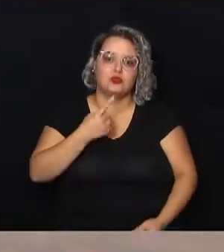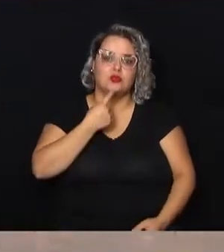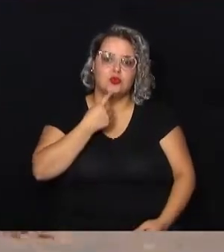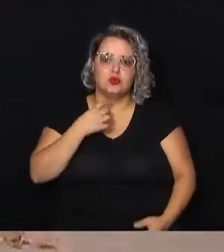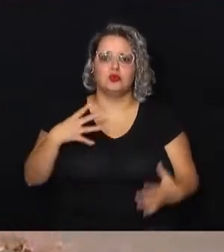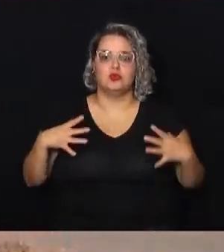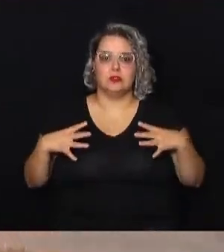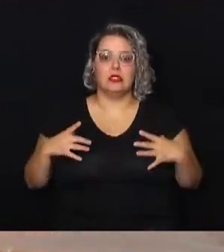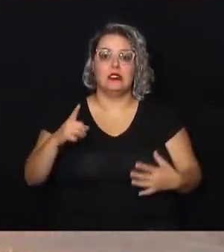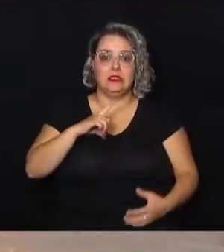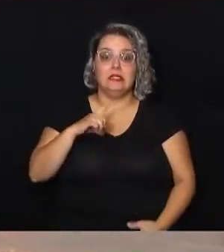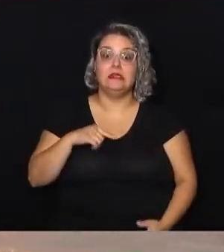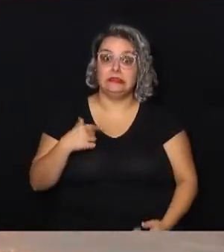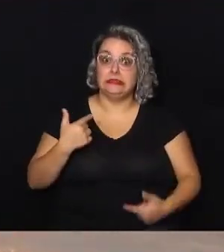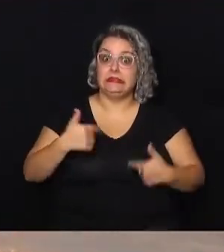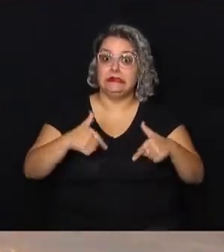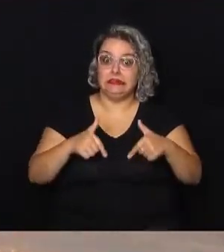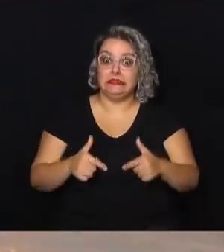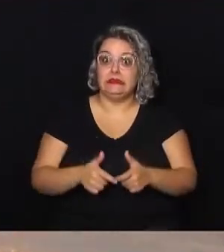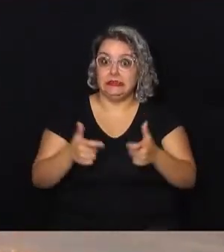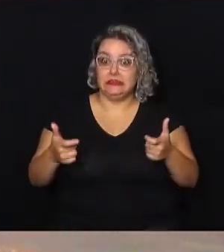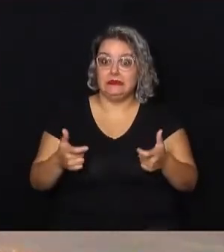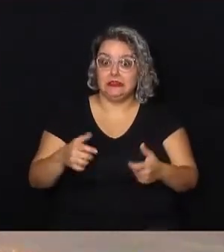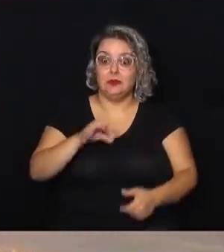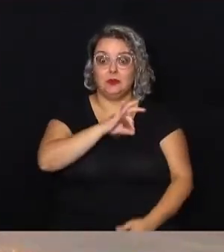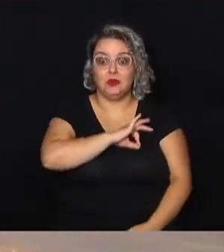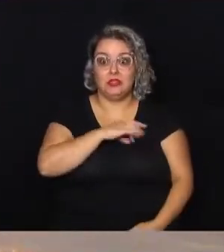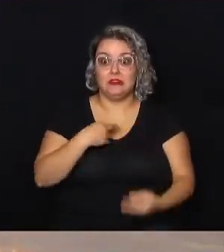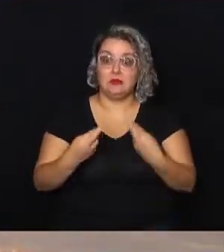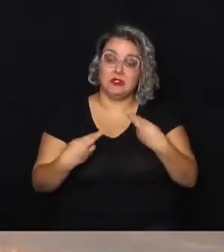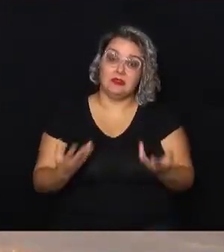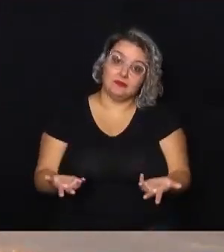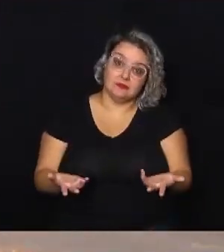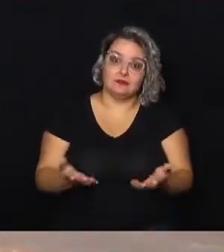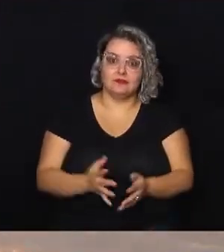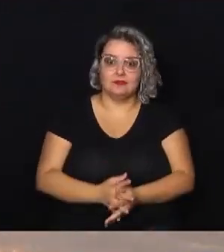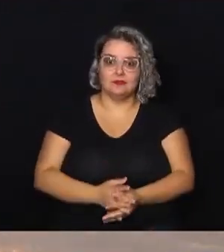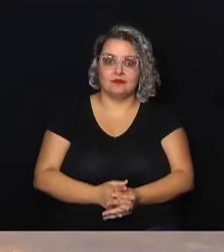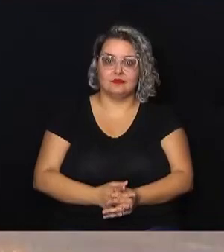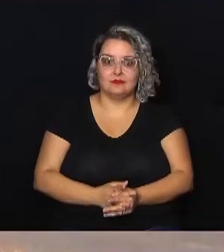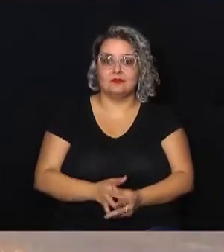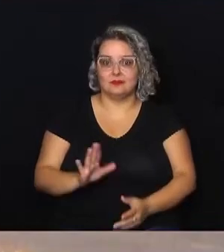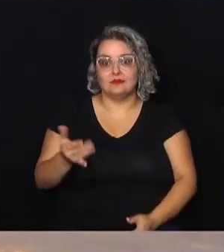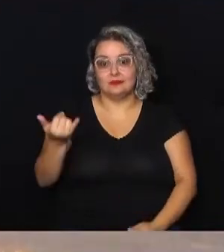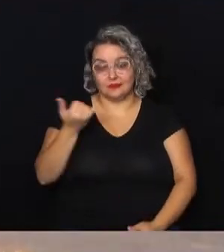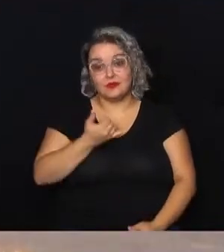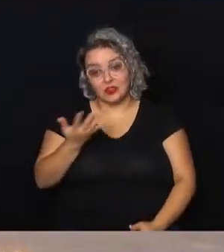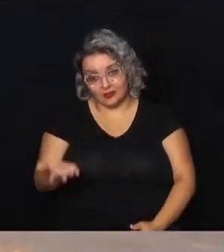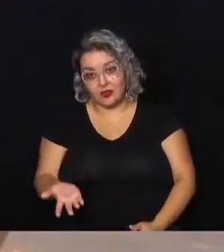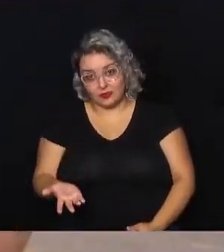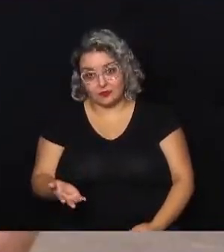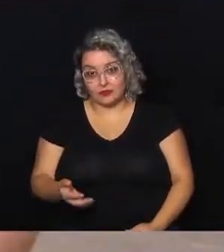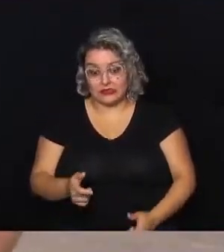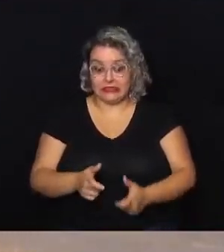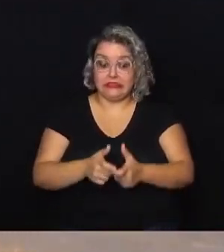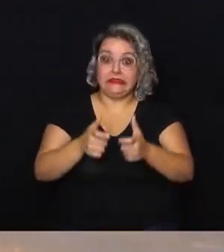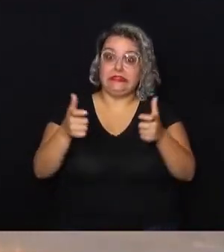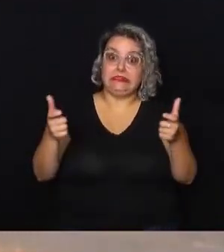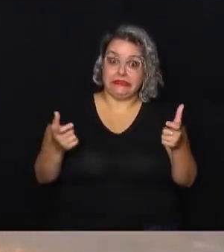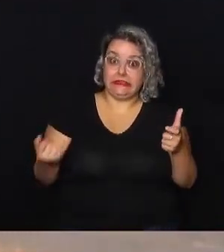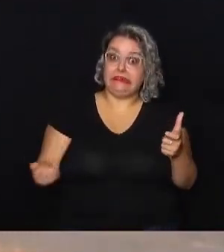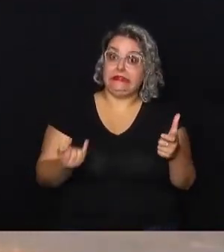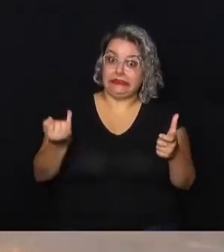de trabalho para o policiamento rodoviário. E, como você já mencionou, é esperado um aumento considerável